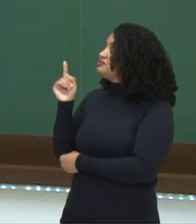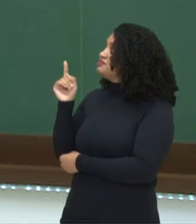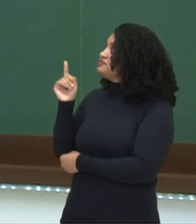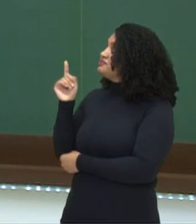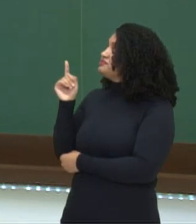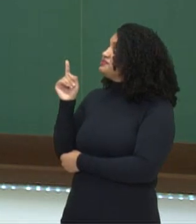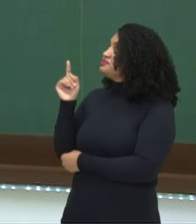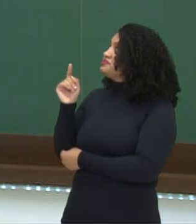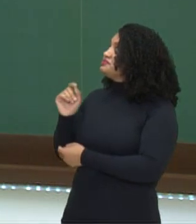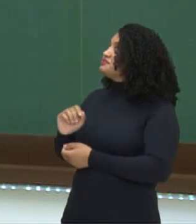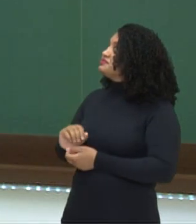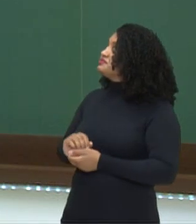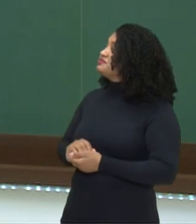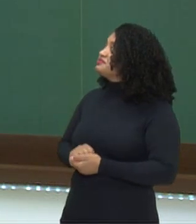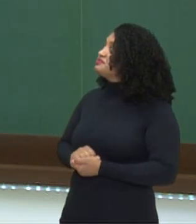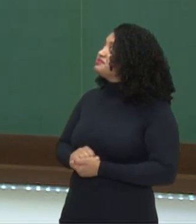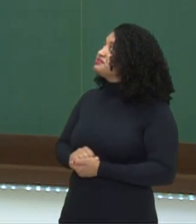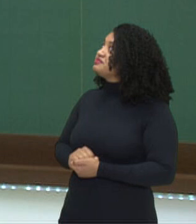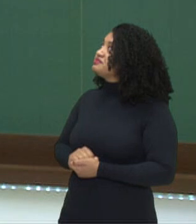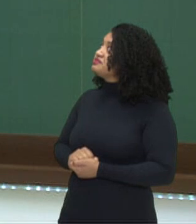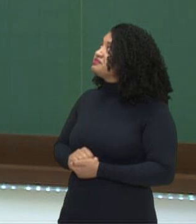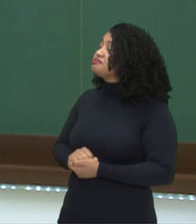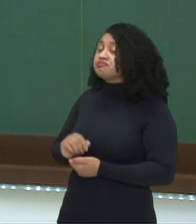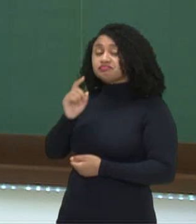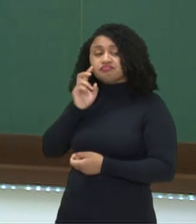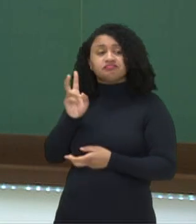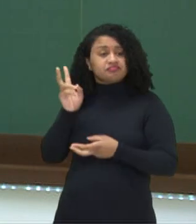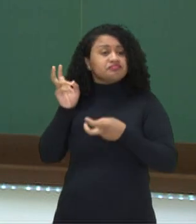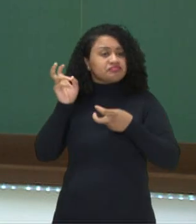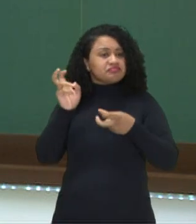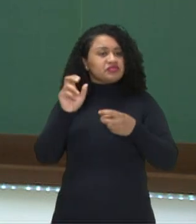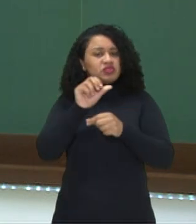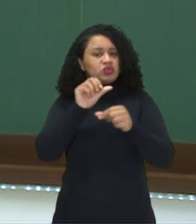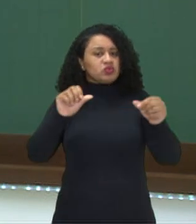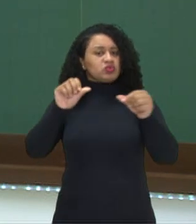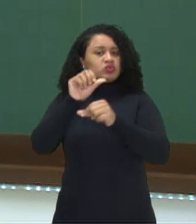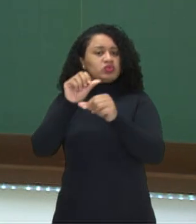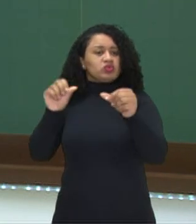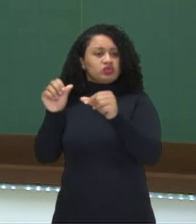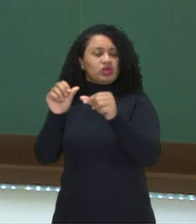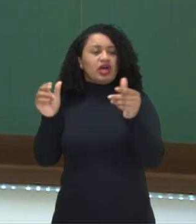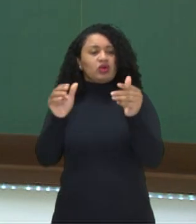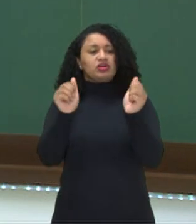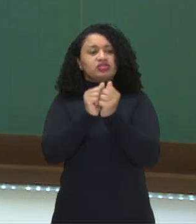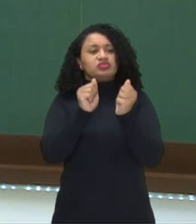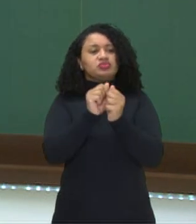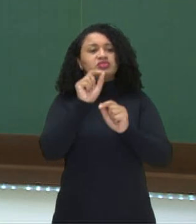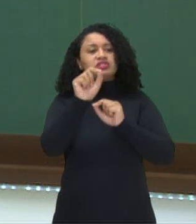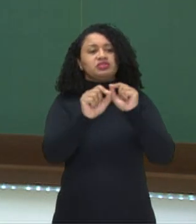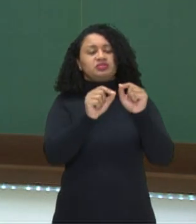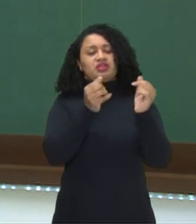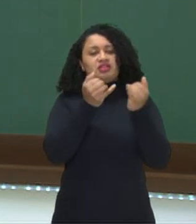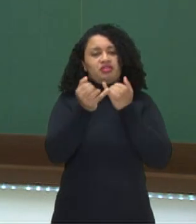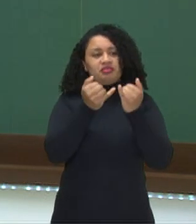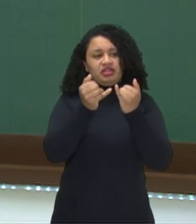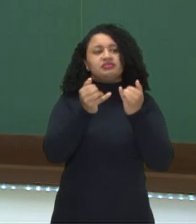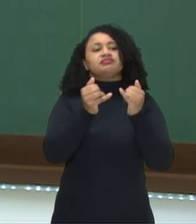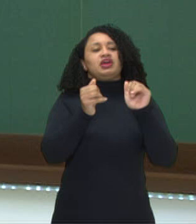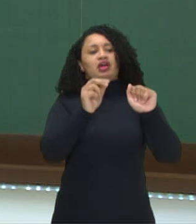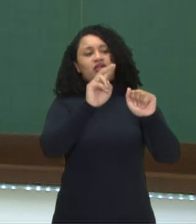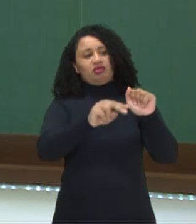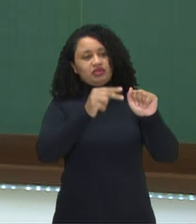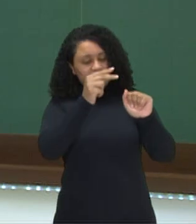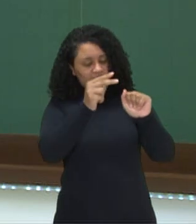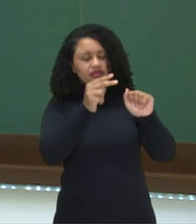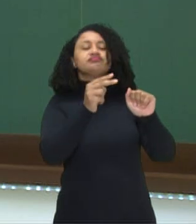mais, e menos com mais, menos. Tá vendo? Inverteu todo mundo. Juntando os termos semelhantes. 3A ao